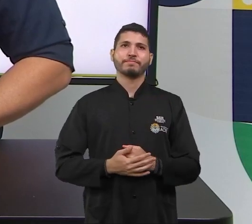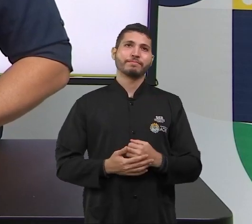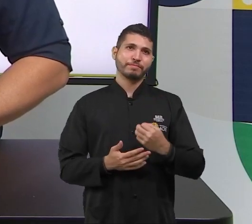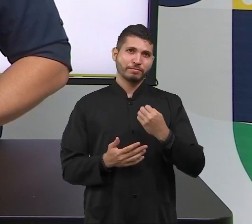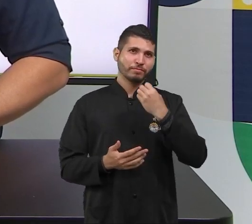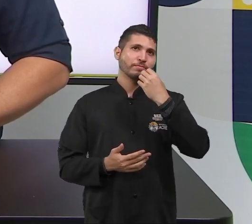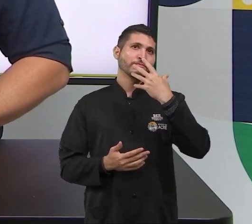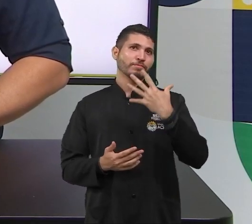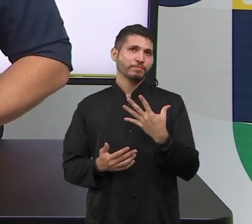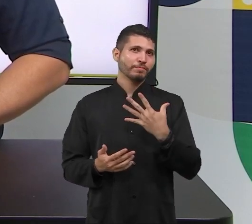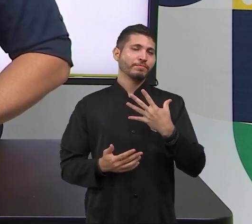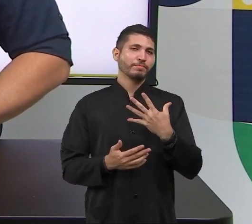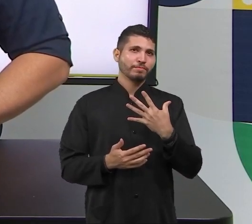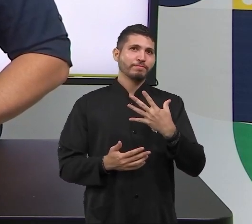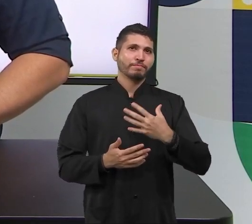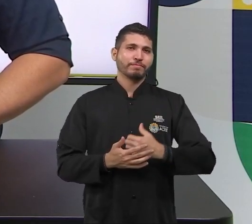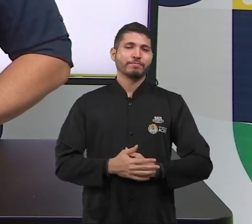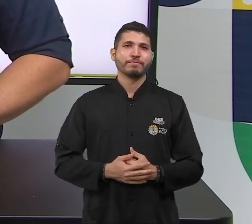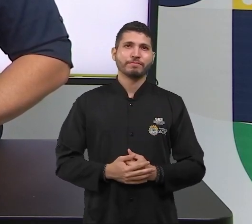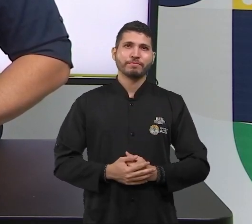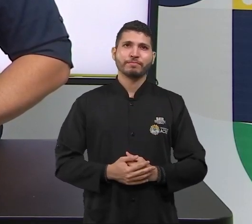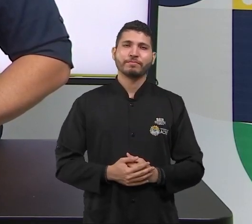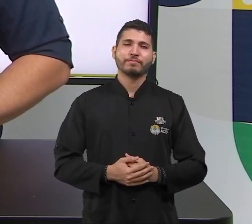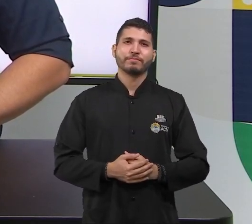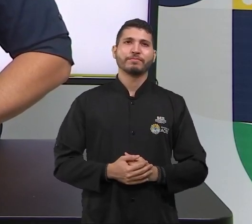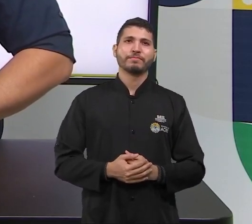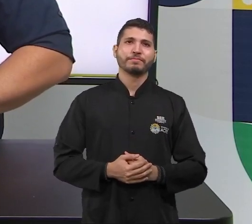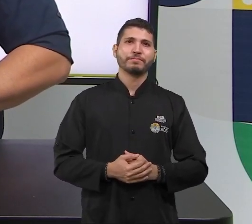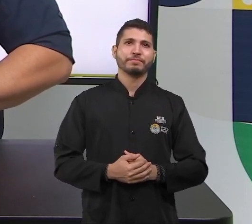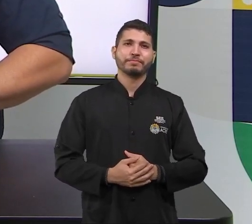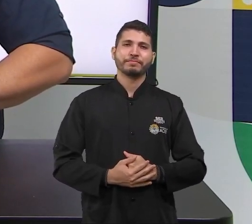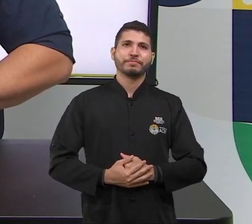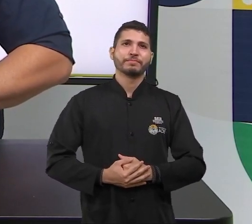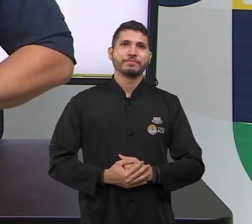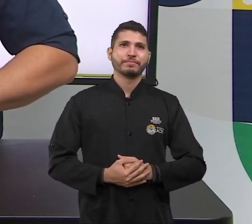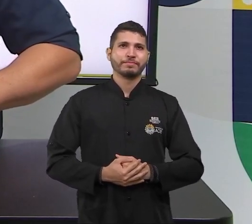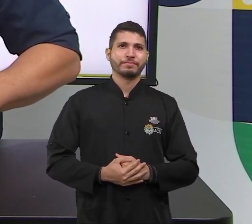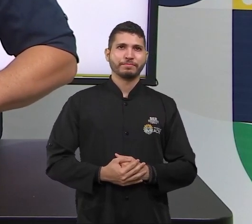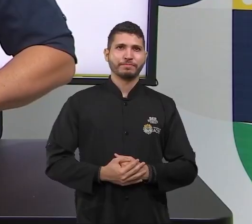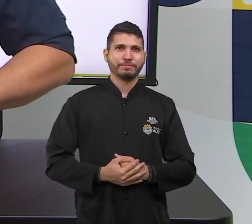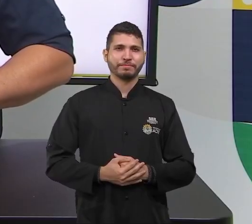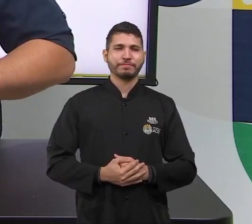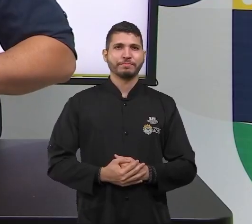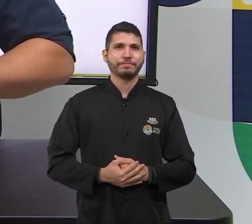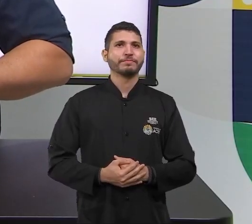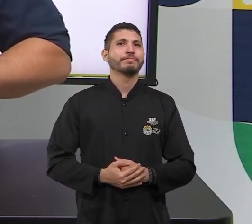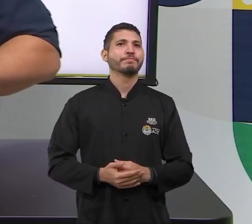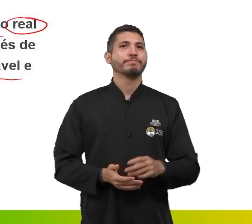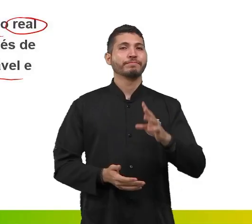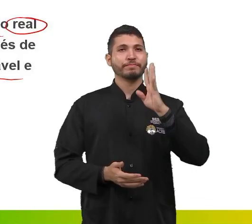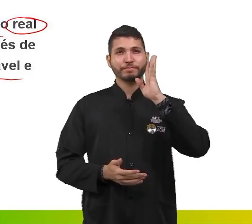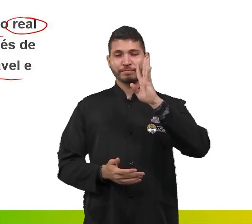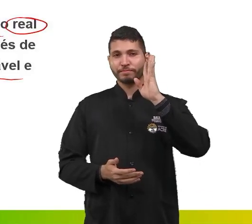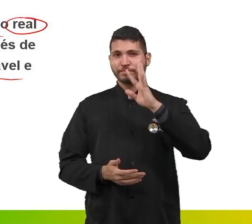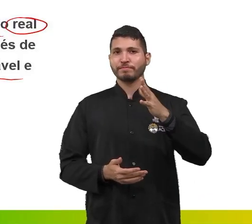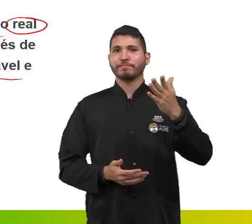negócio. Mas tem um outro fator que torna isso bastante interessante, que é a aliança